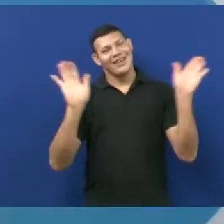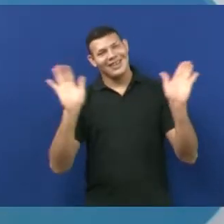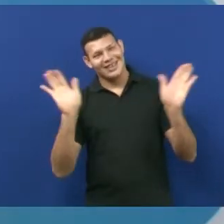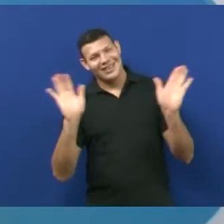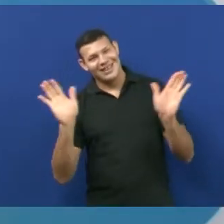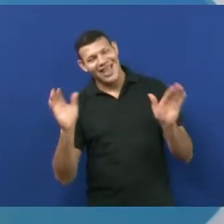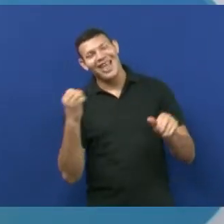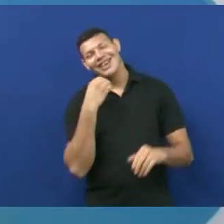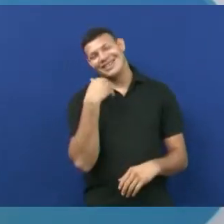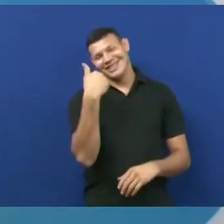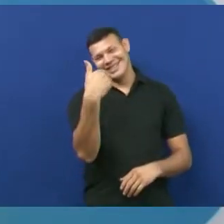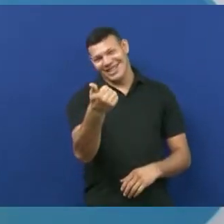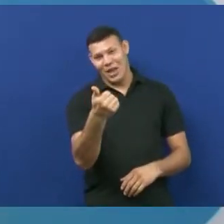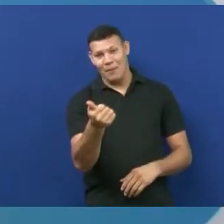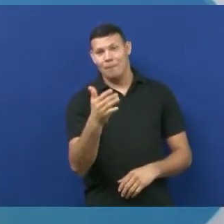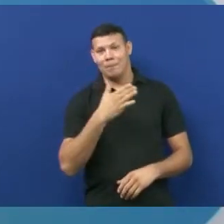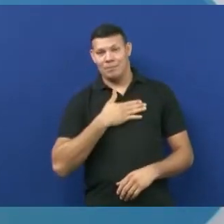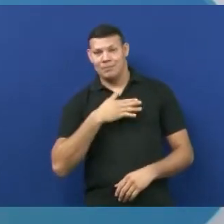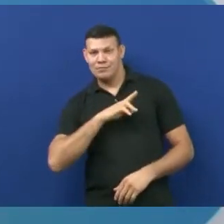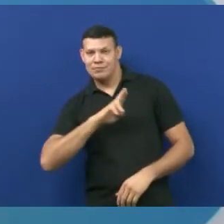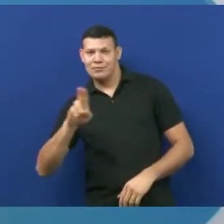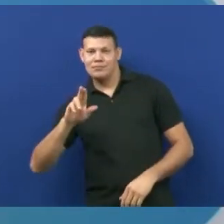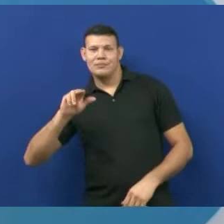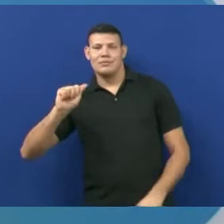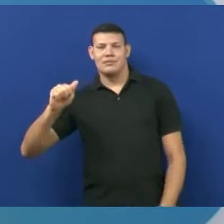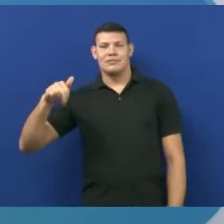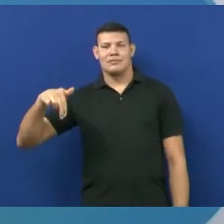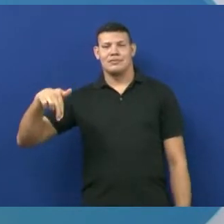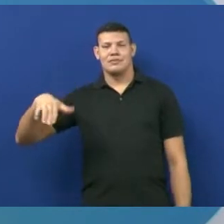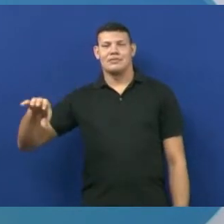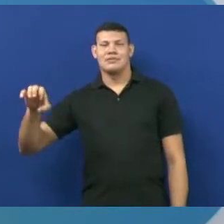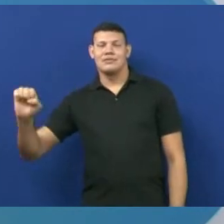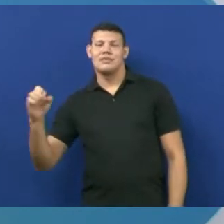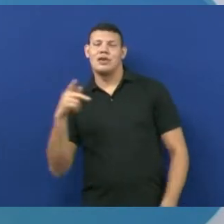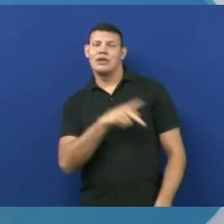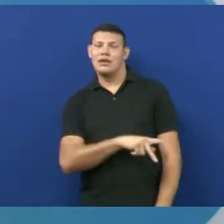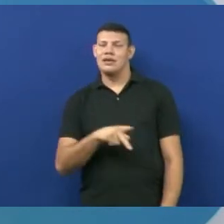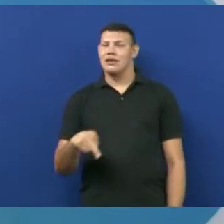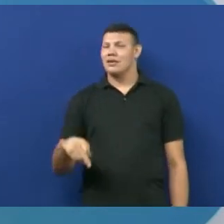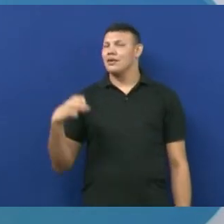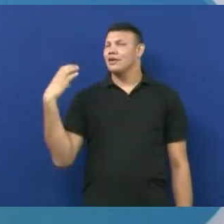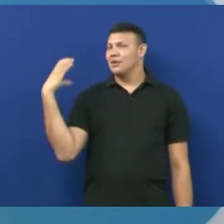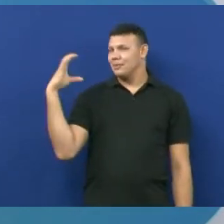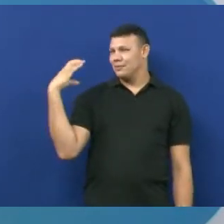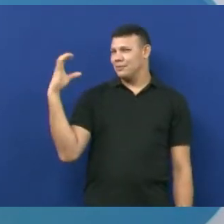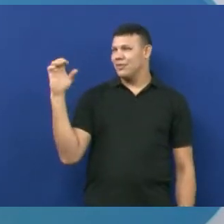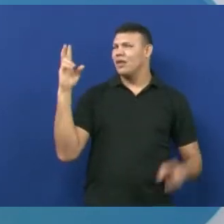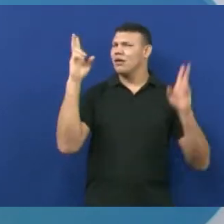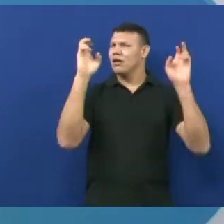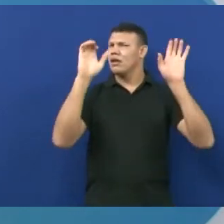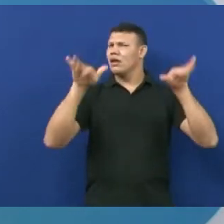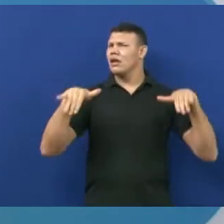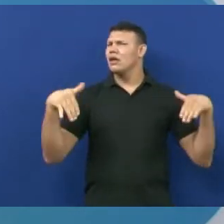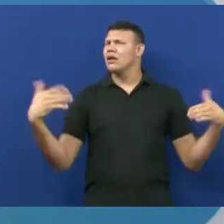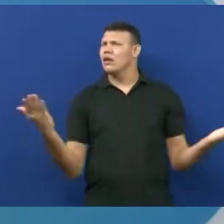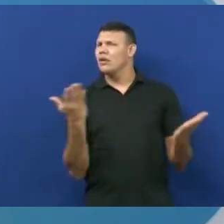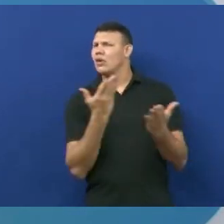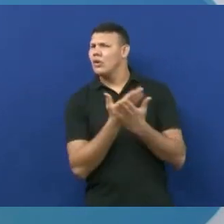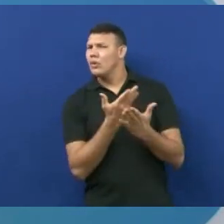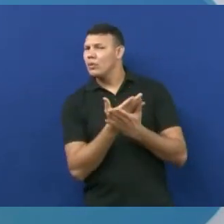Olá, galera! Tudo bem? Eu me chamo Anne, sou professora de ciências e hoje nós vamos falar um pouco sobre as